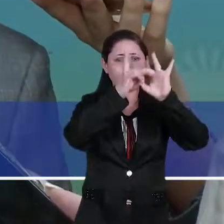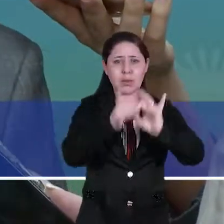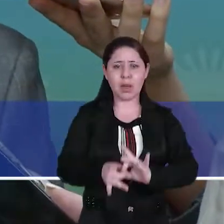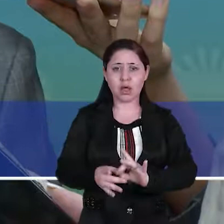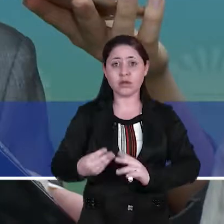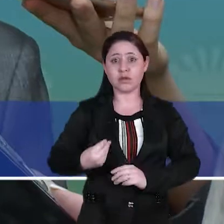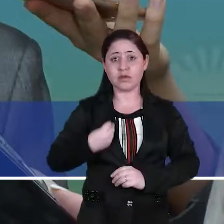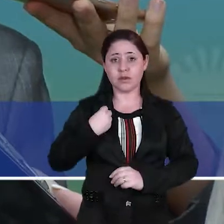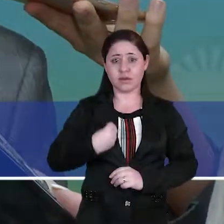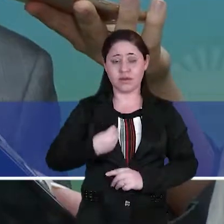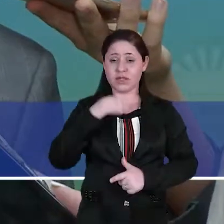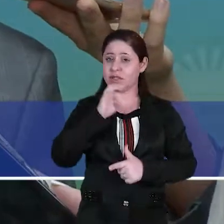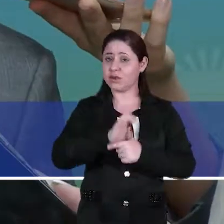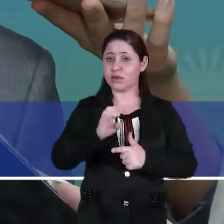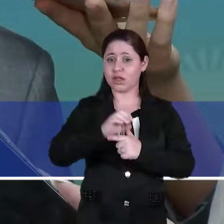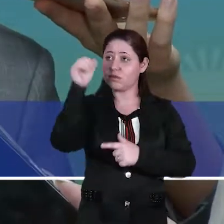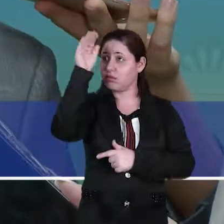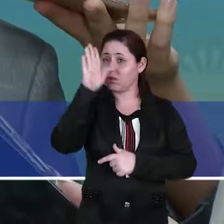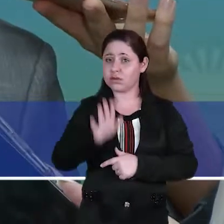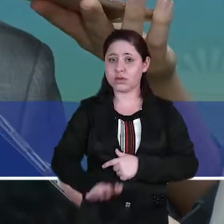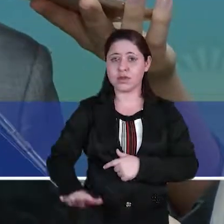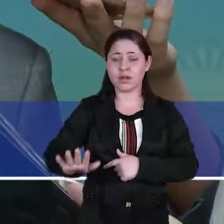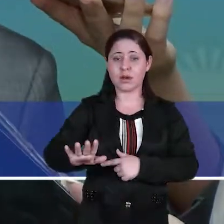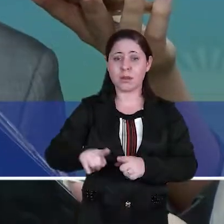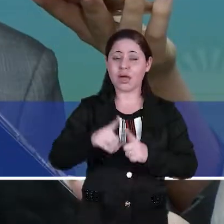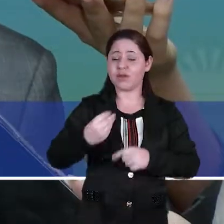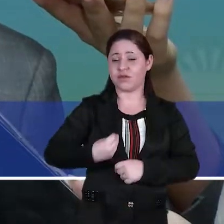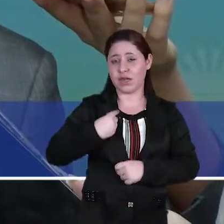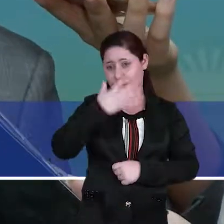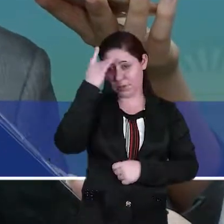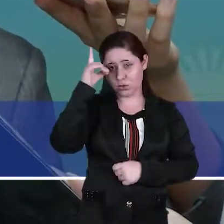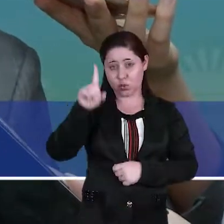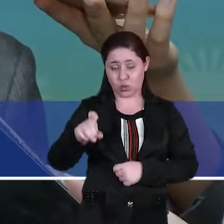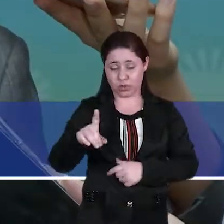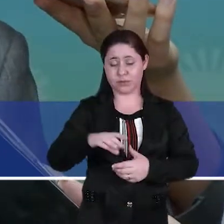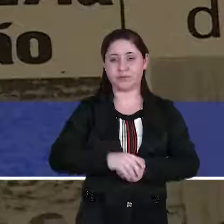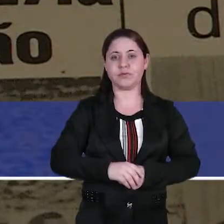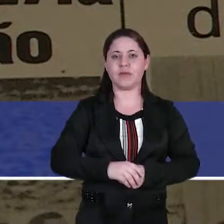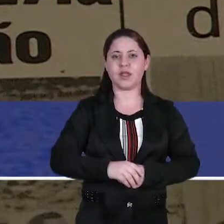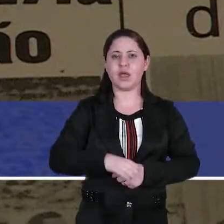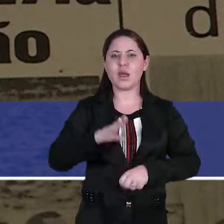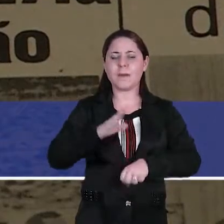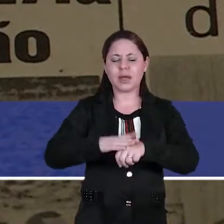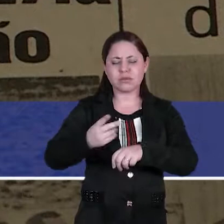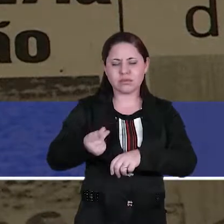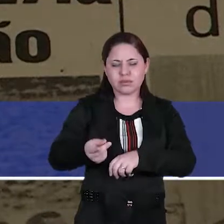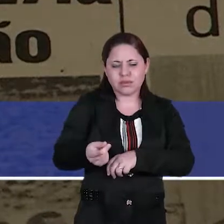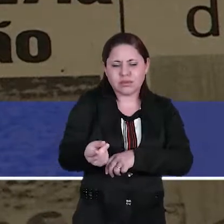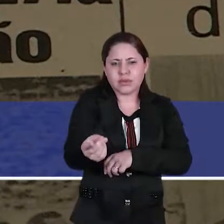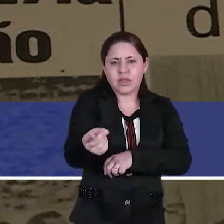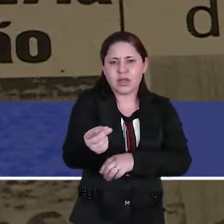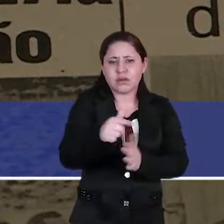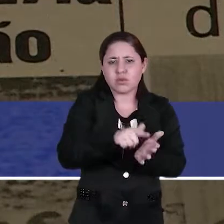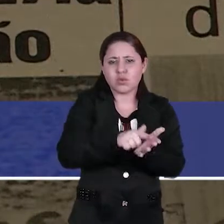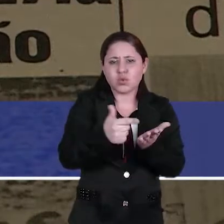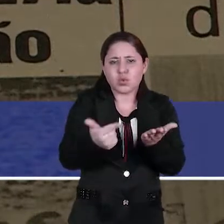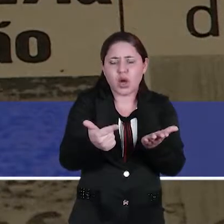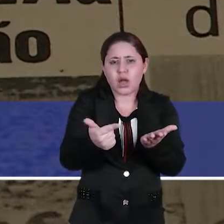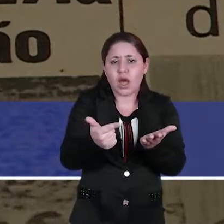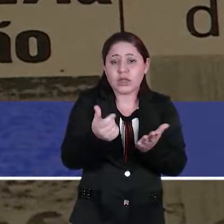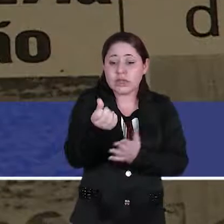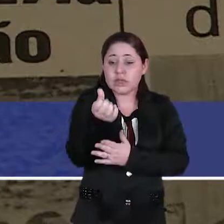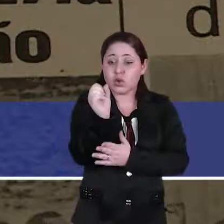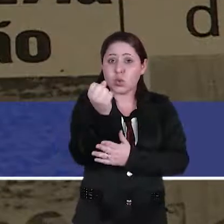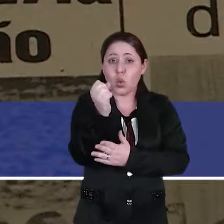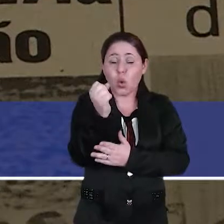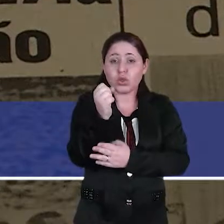os aspectos da vida do nosso estado, da nação, mas sobretudo da vida douradense. O mais antigo periódico do estado circula